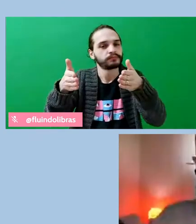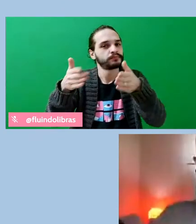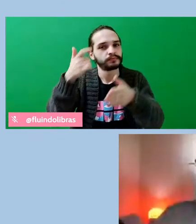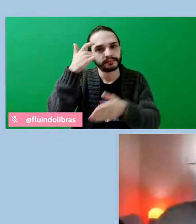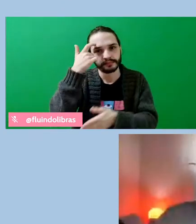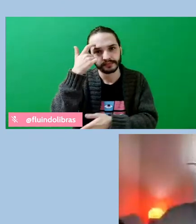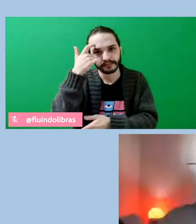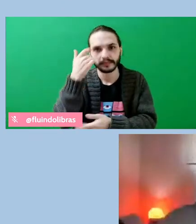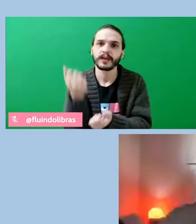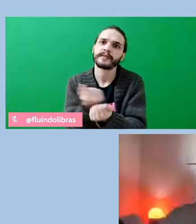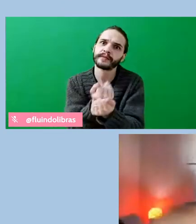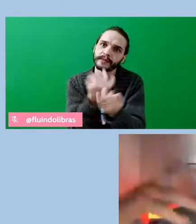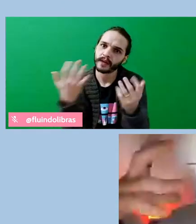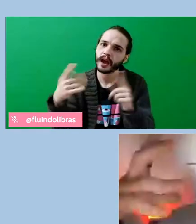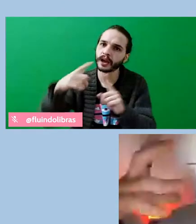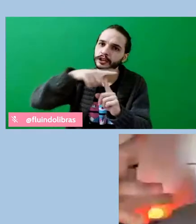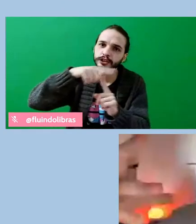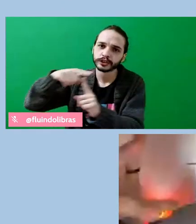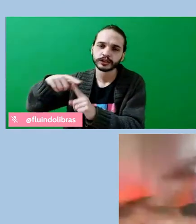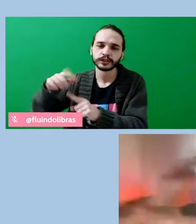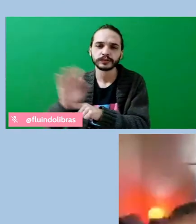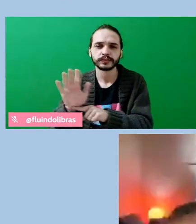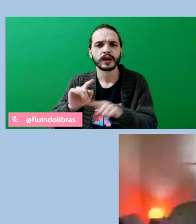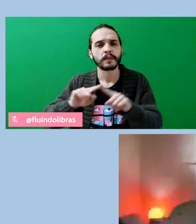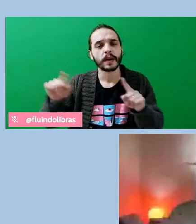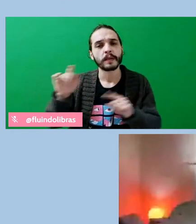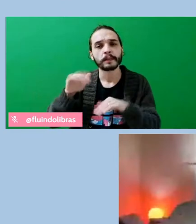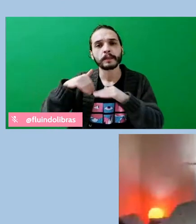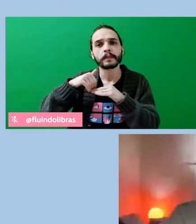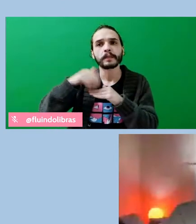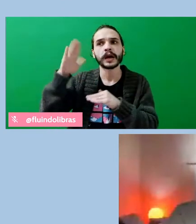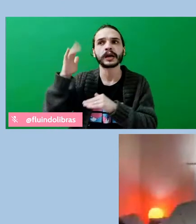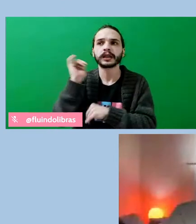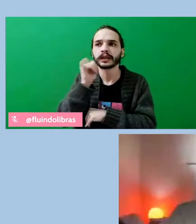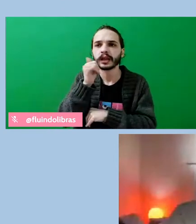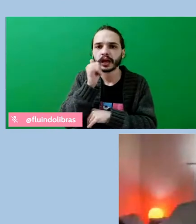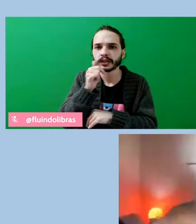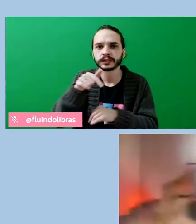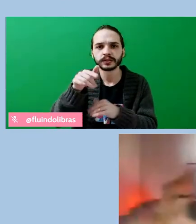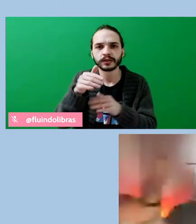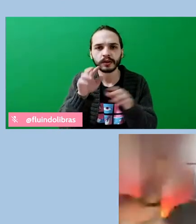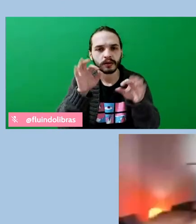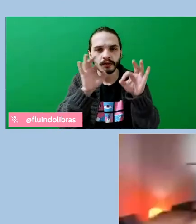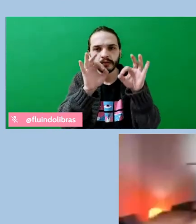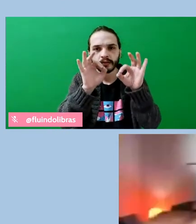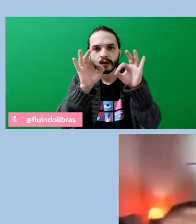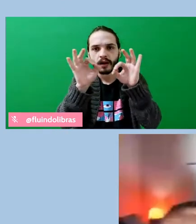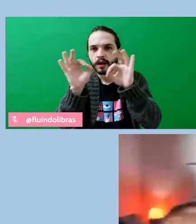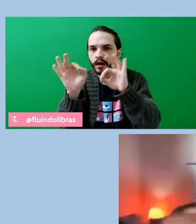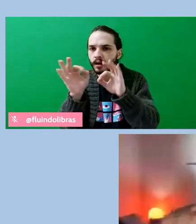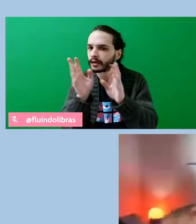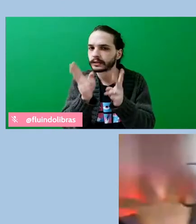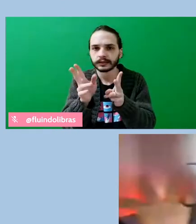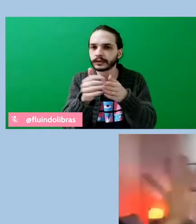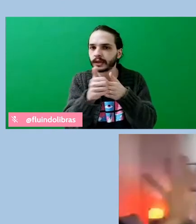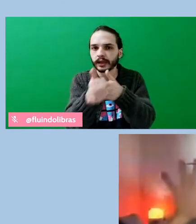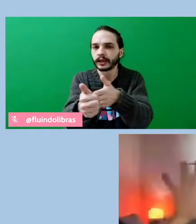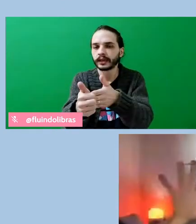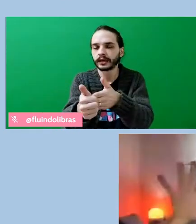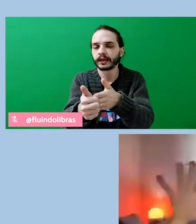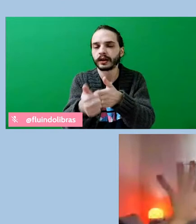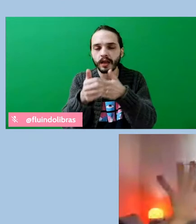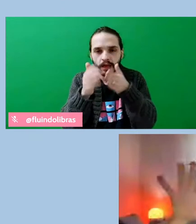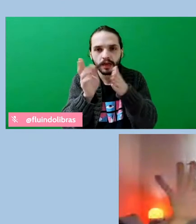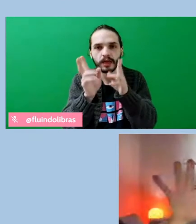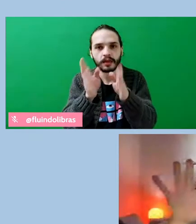né? Que bom. Mas o cinema mais narrativo é um cinema que nos conduz completamente. O nosso olhar é o tempo inteiro guiado. Então, aqui, a